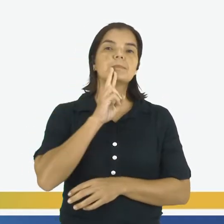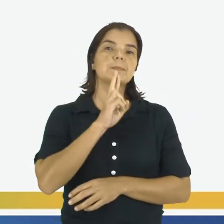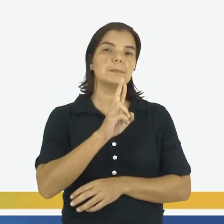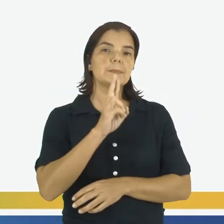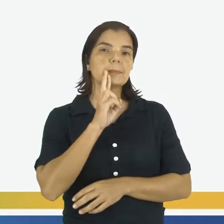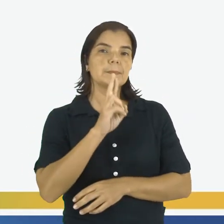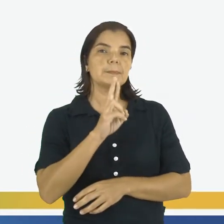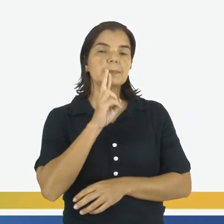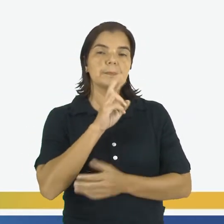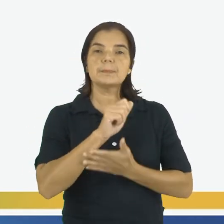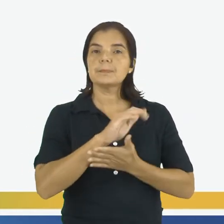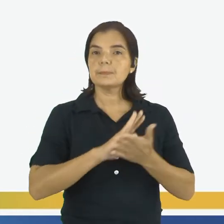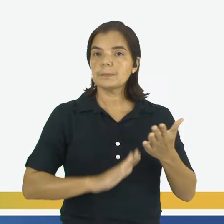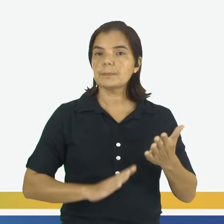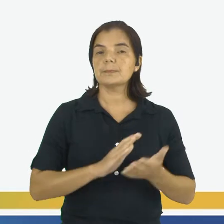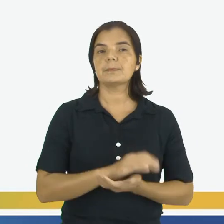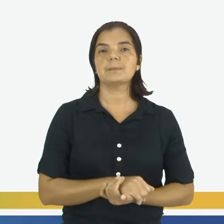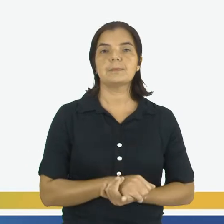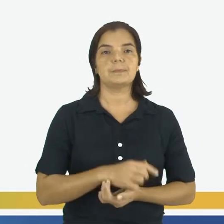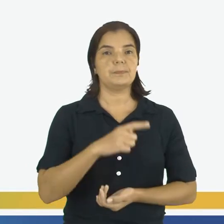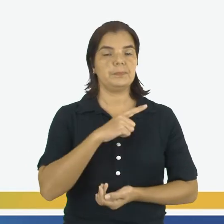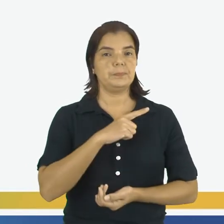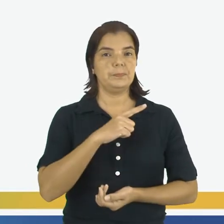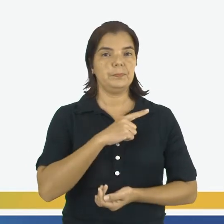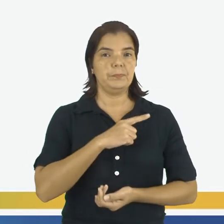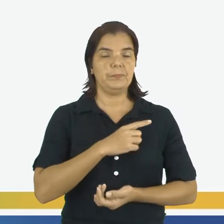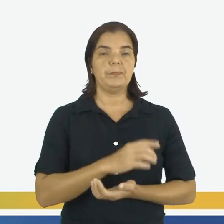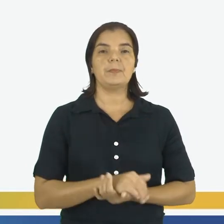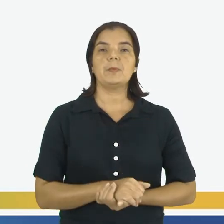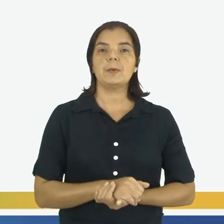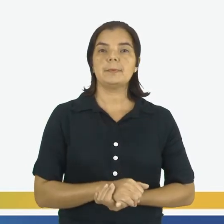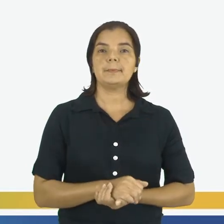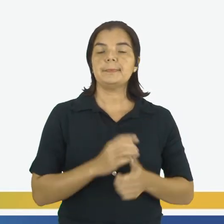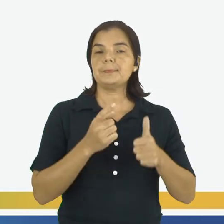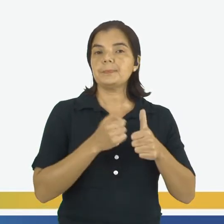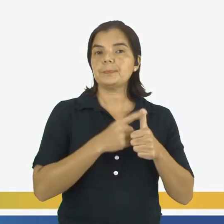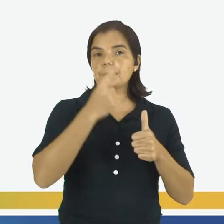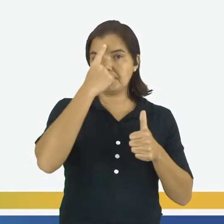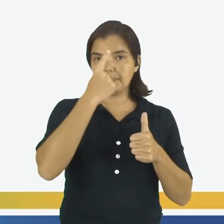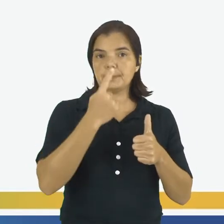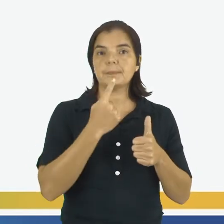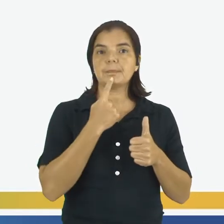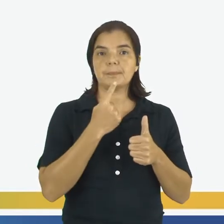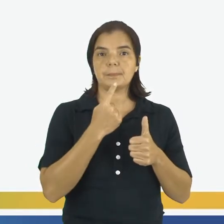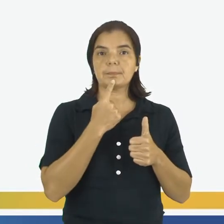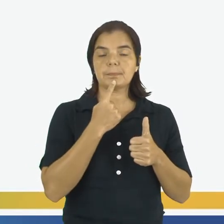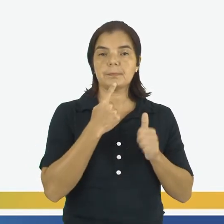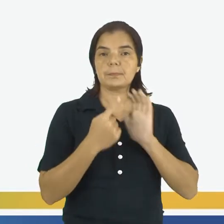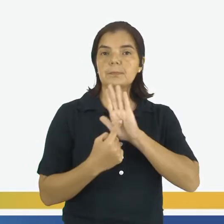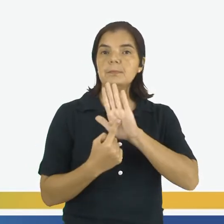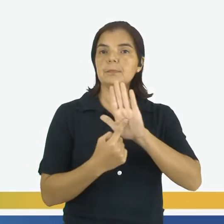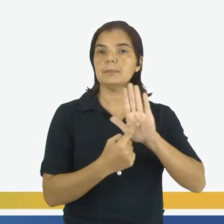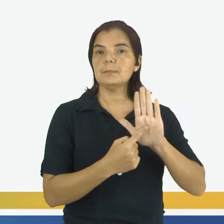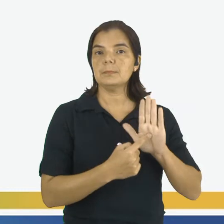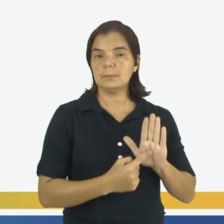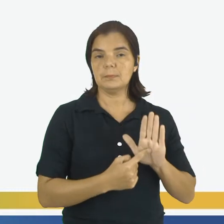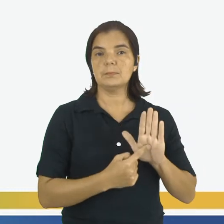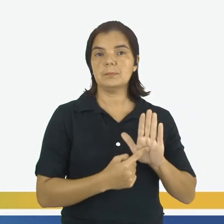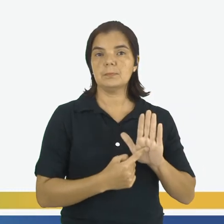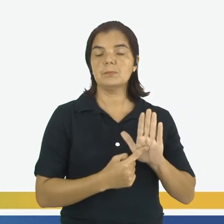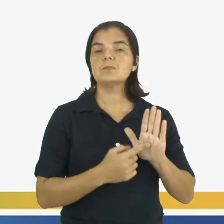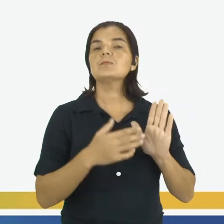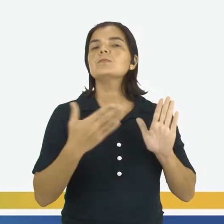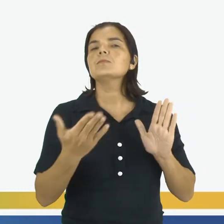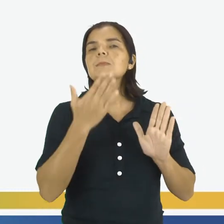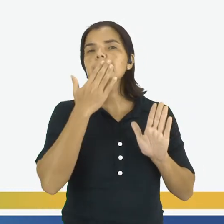resposta dessa atividade. Nós temos aí, na primeira imagem, representando